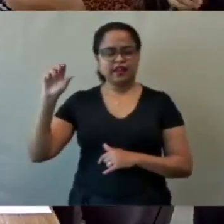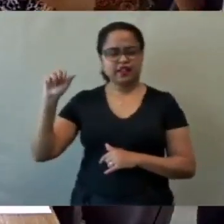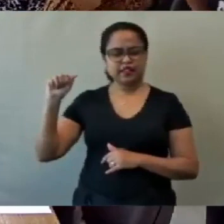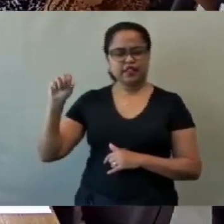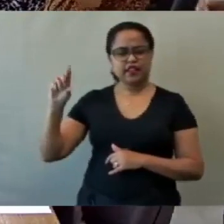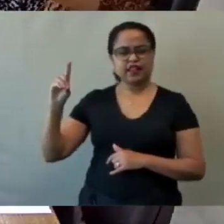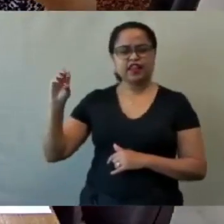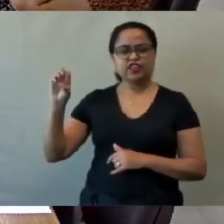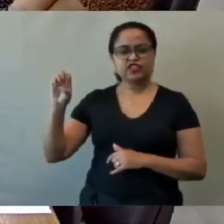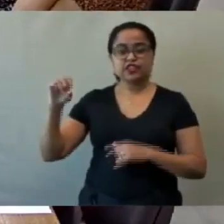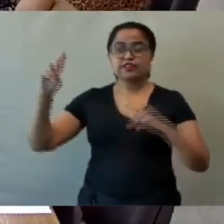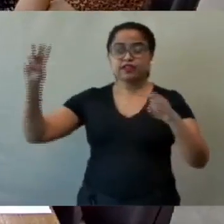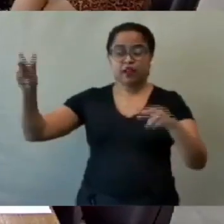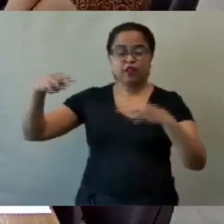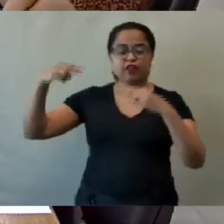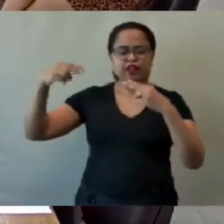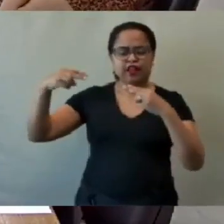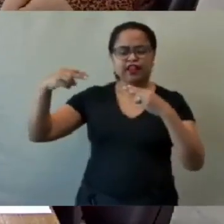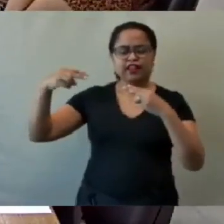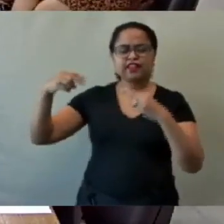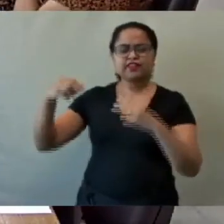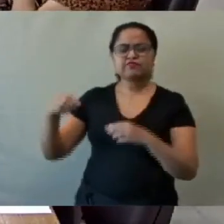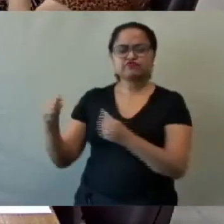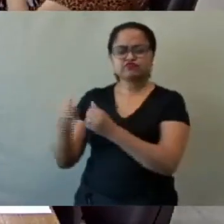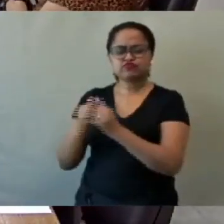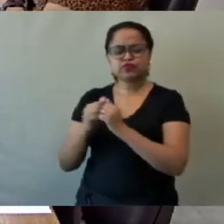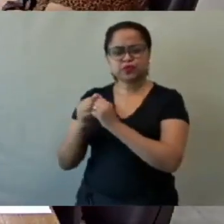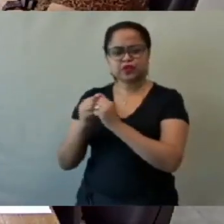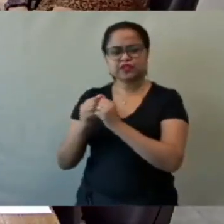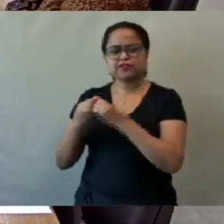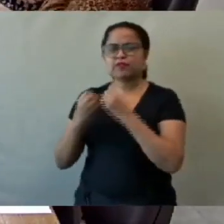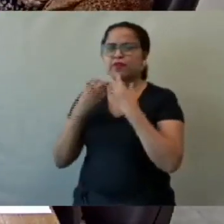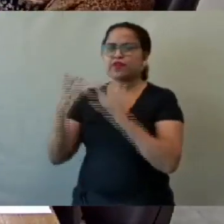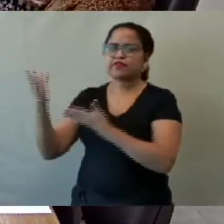gente. Bem-vinda. E aqui,